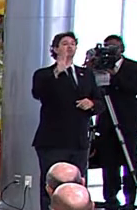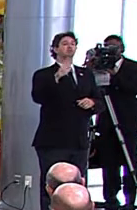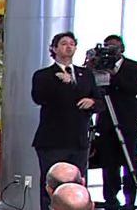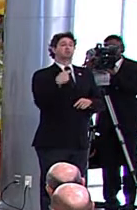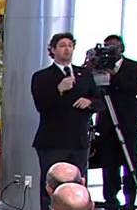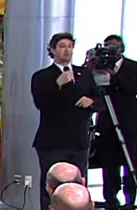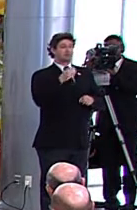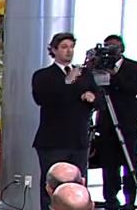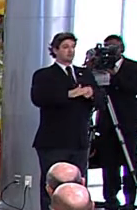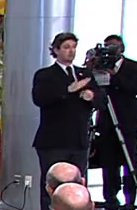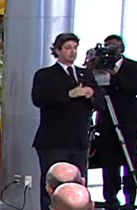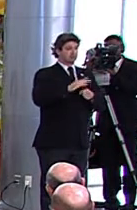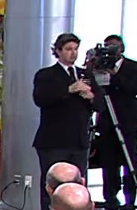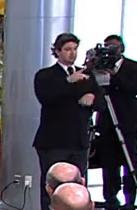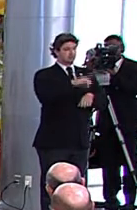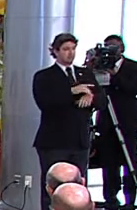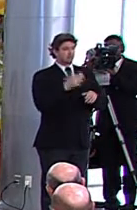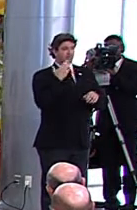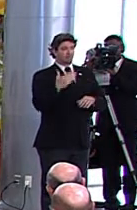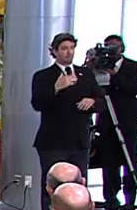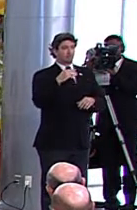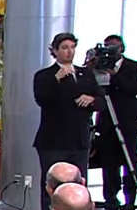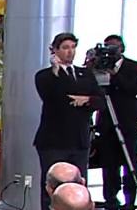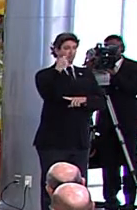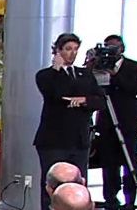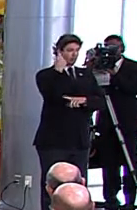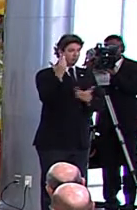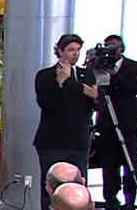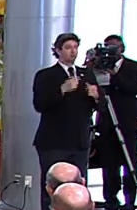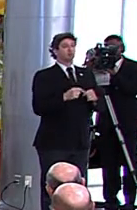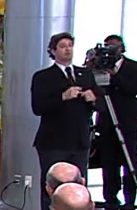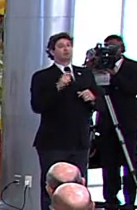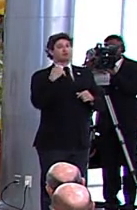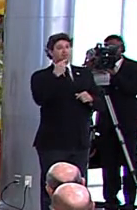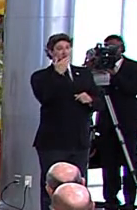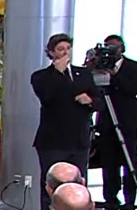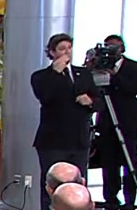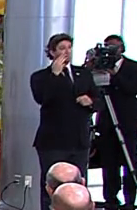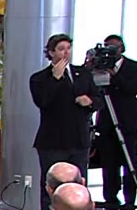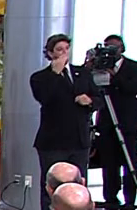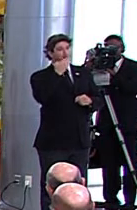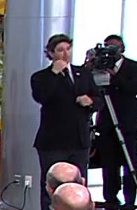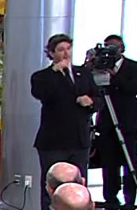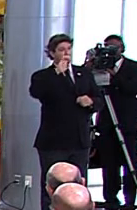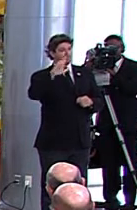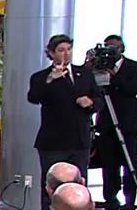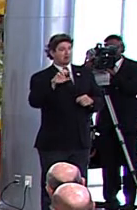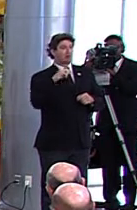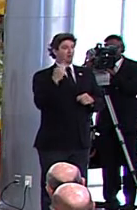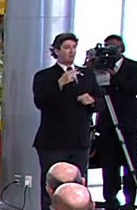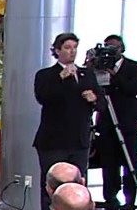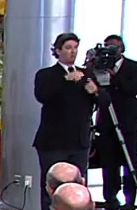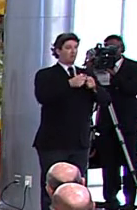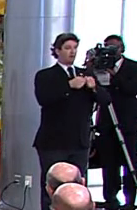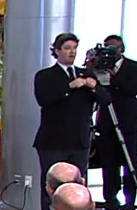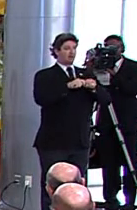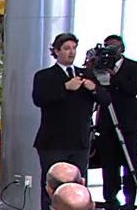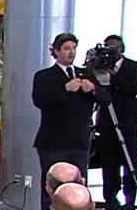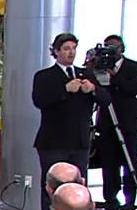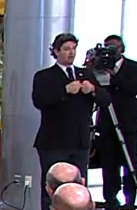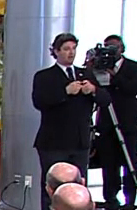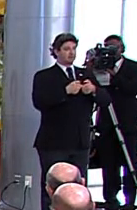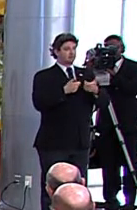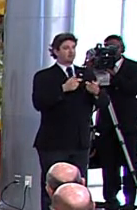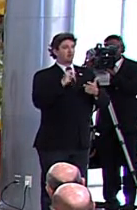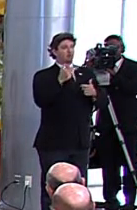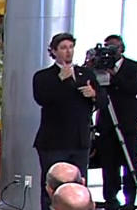produz salame na Serra Gaúcha, o que produz mel, o que produz castanhas, o que